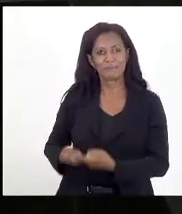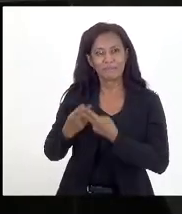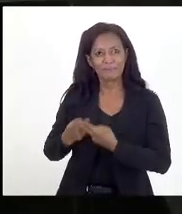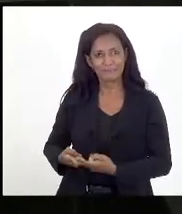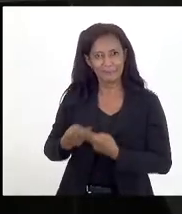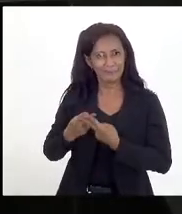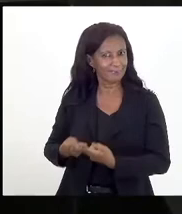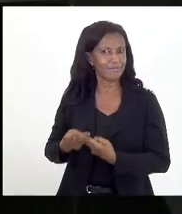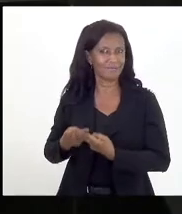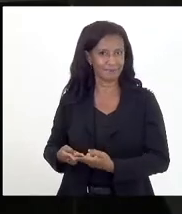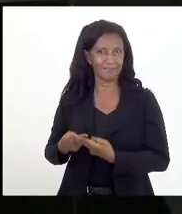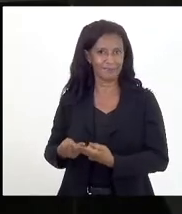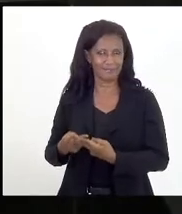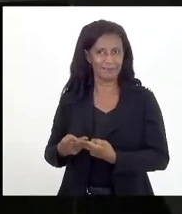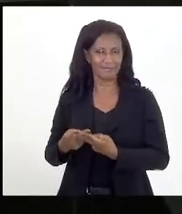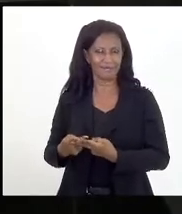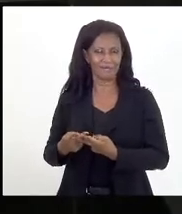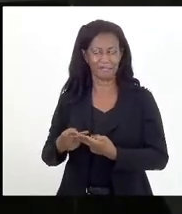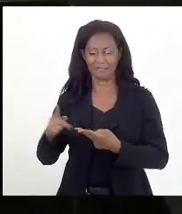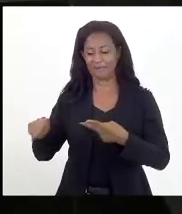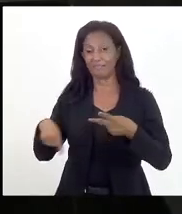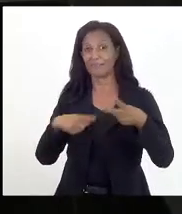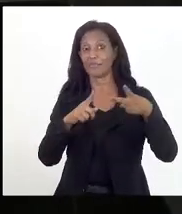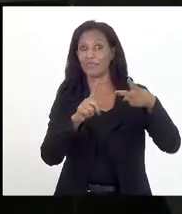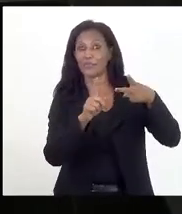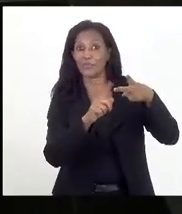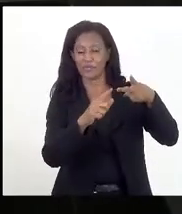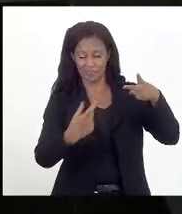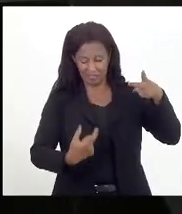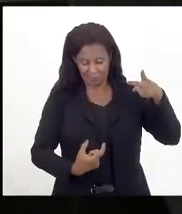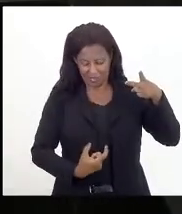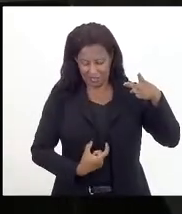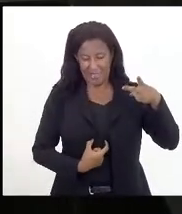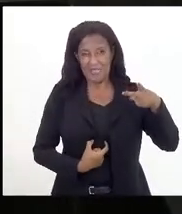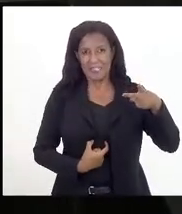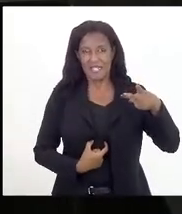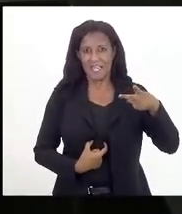a paciência dois persistência